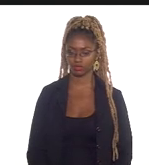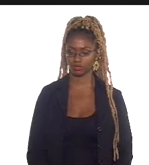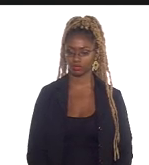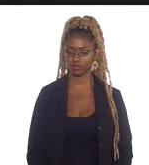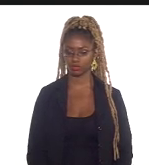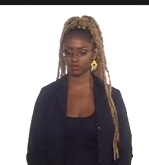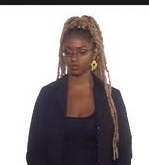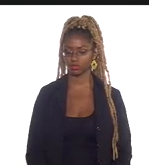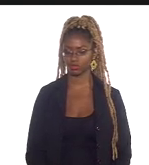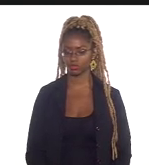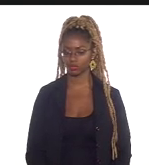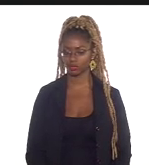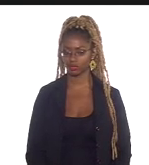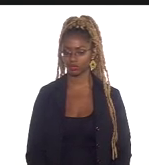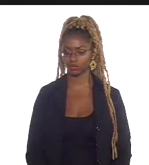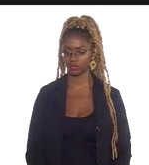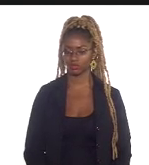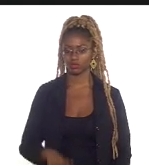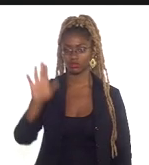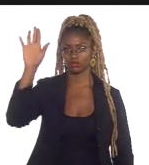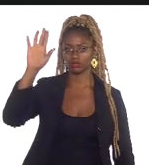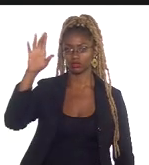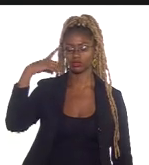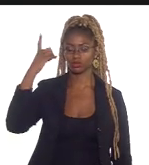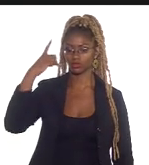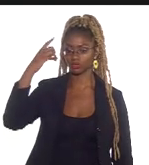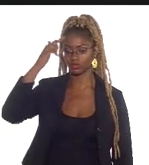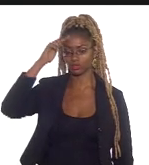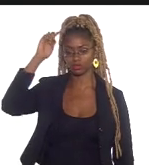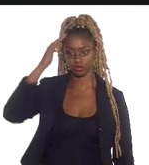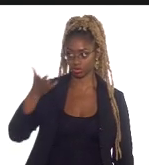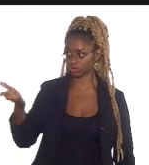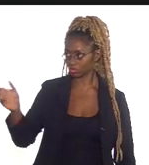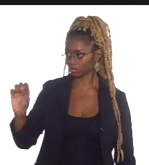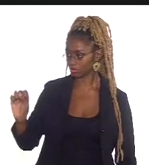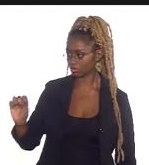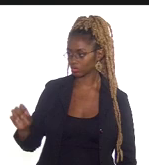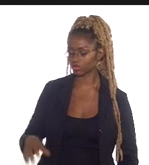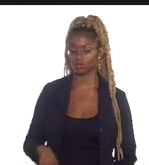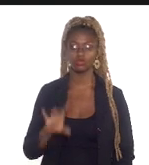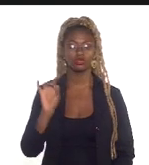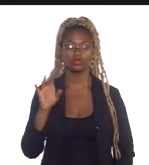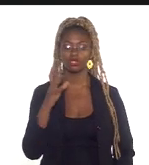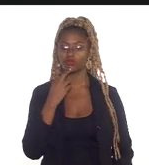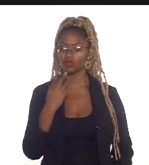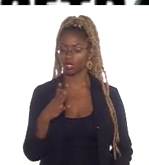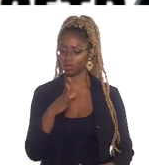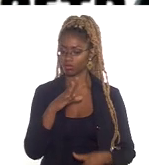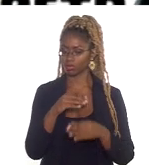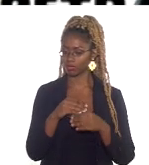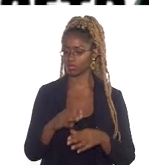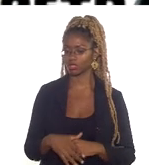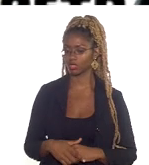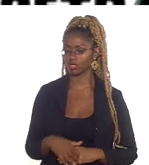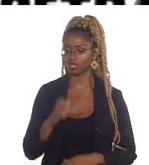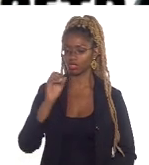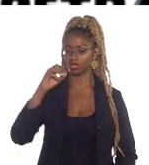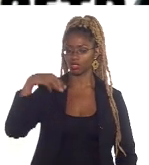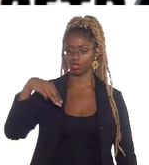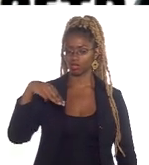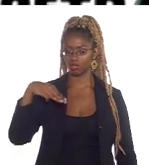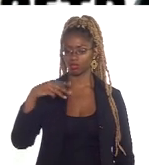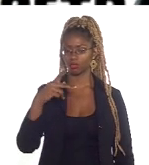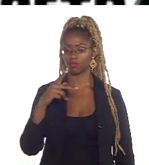Bom dia. Deputado Luiz Paulo. Não, doutor Marcelo. Só um adendo aqui. Tá? A Unpetro vai